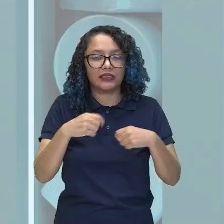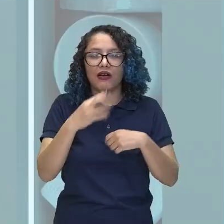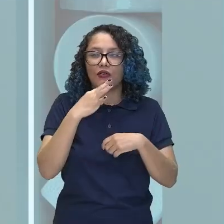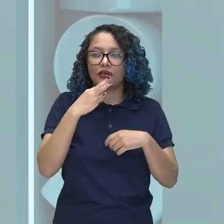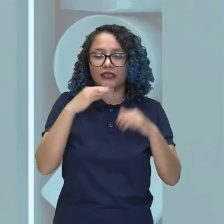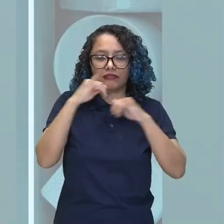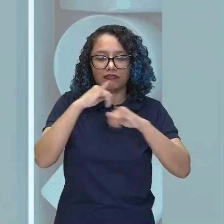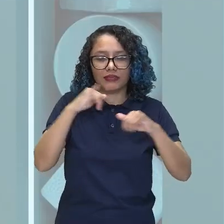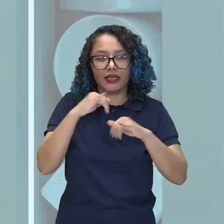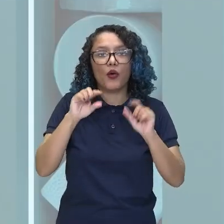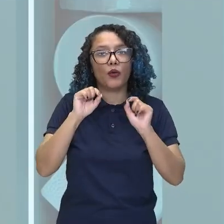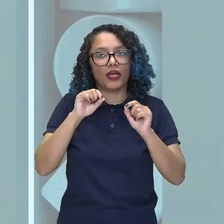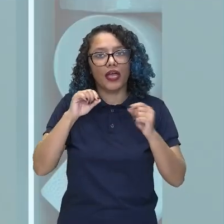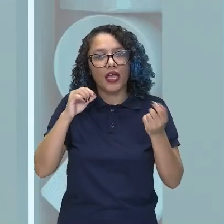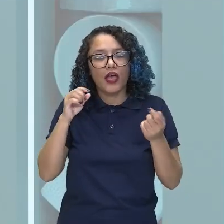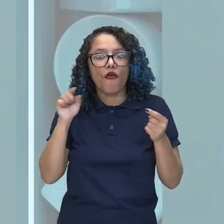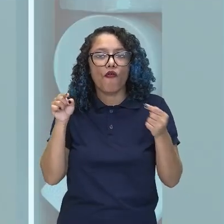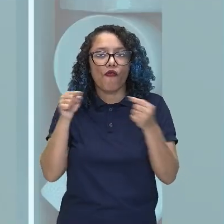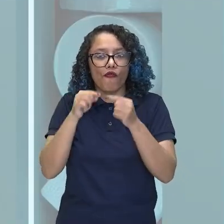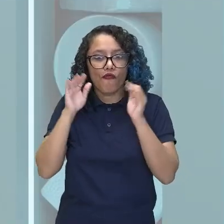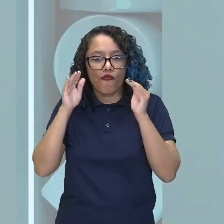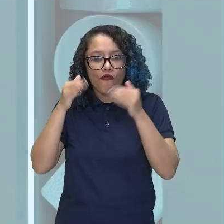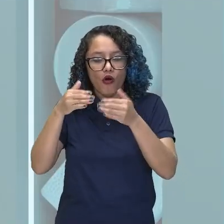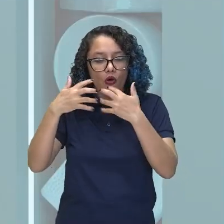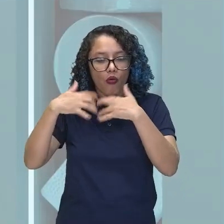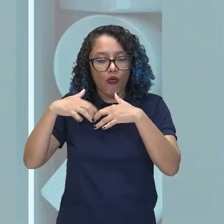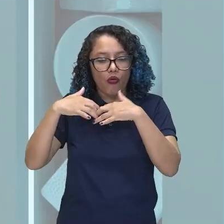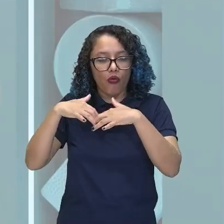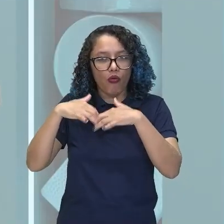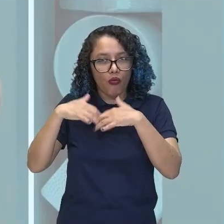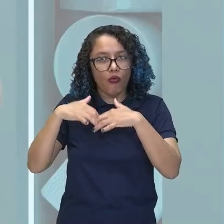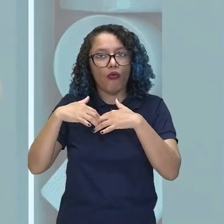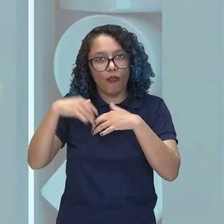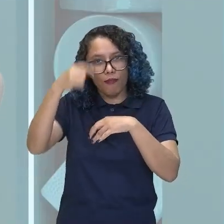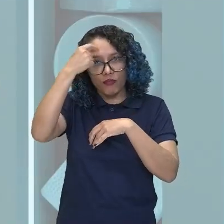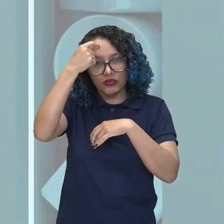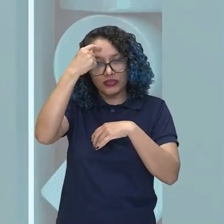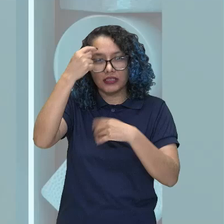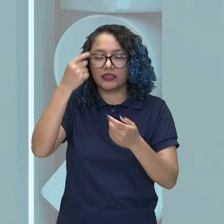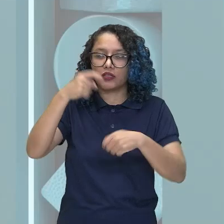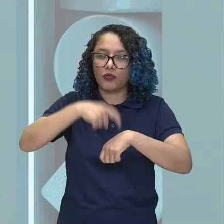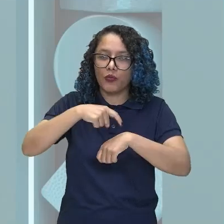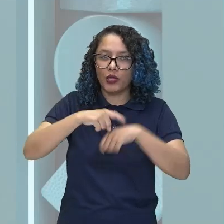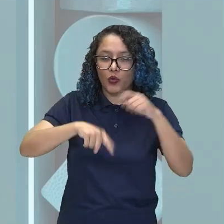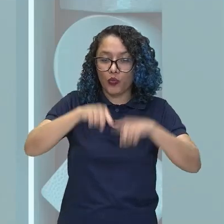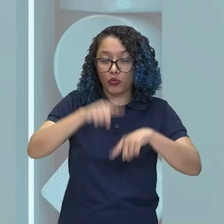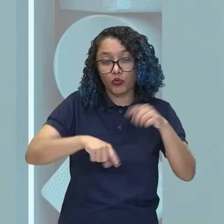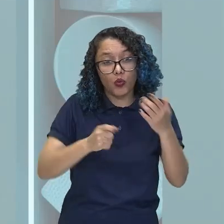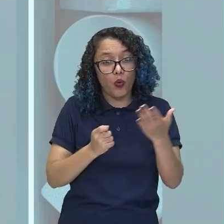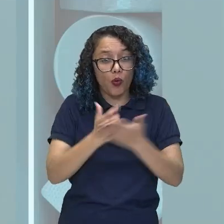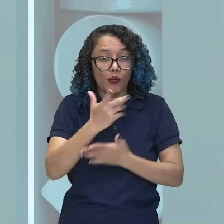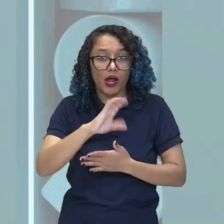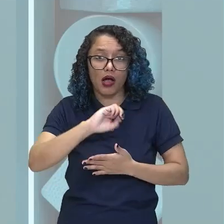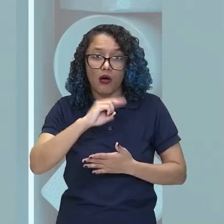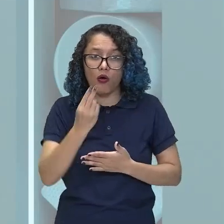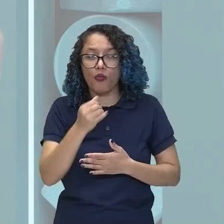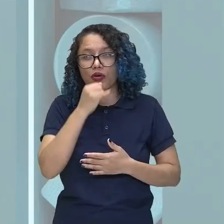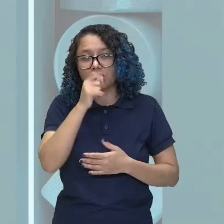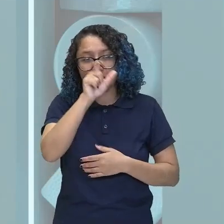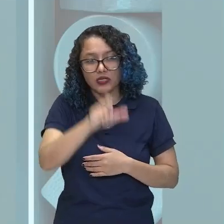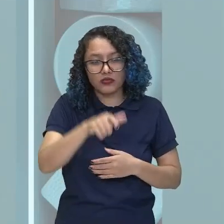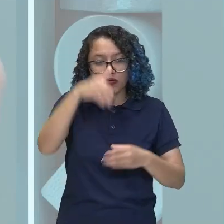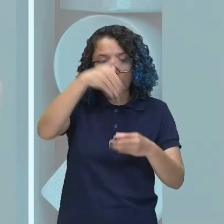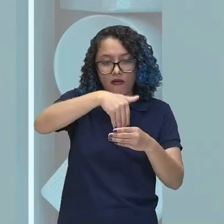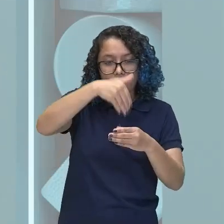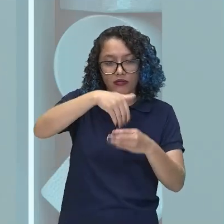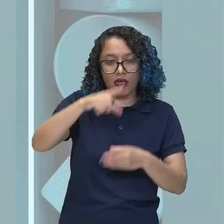maior racionalidade no momento de decidir em comprar um produto ou de votar em uma pessoa,